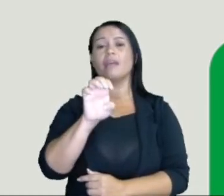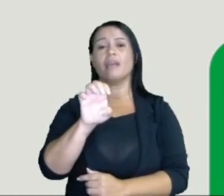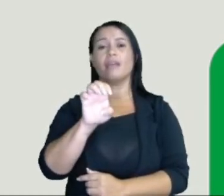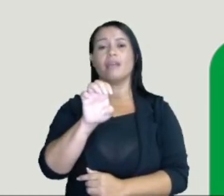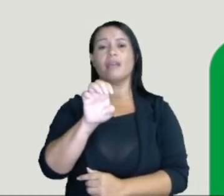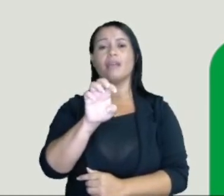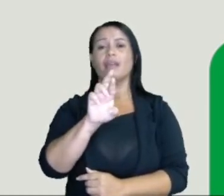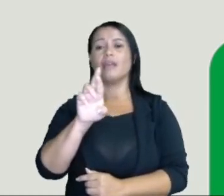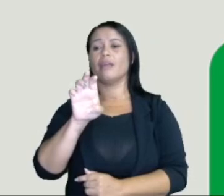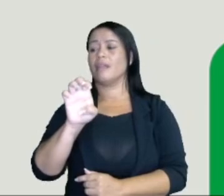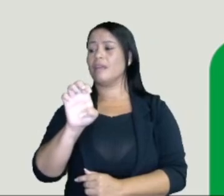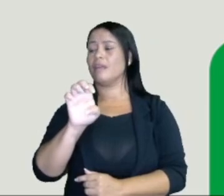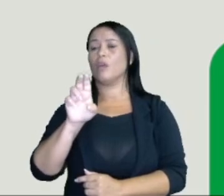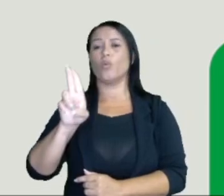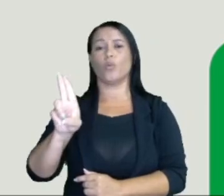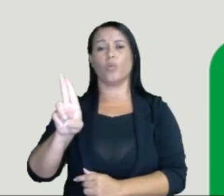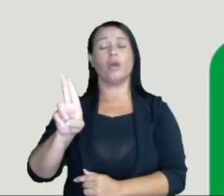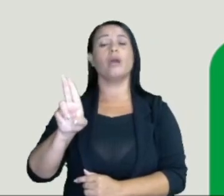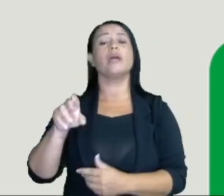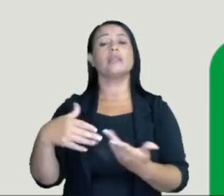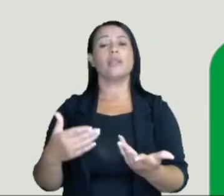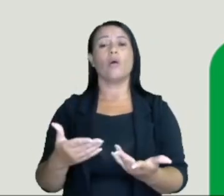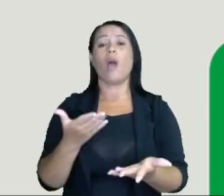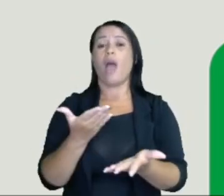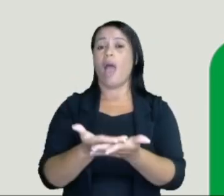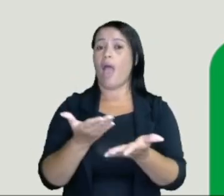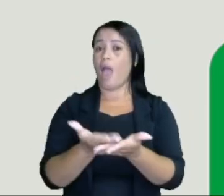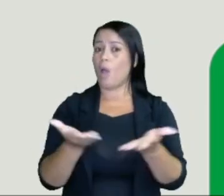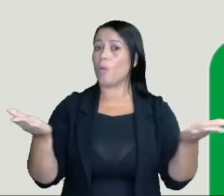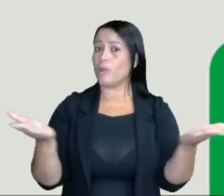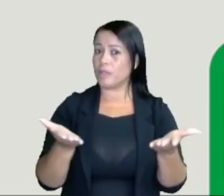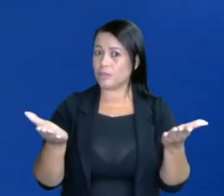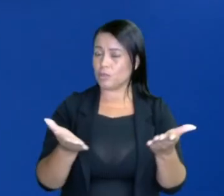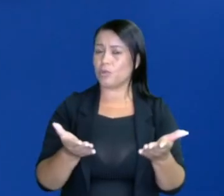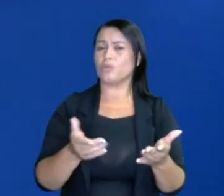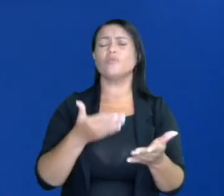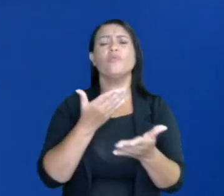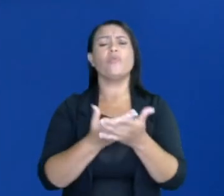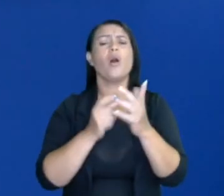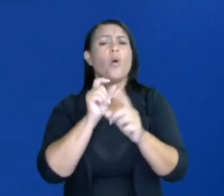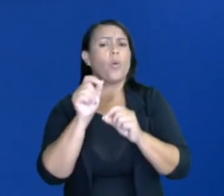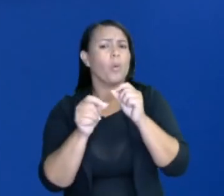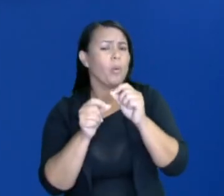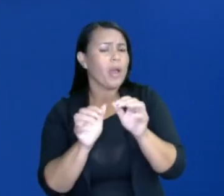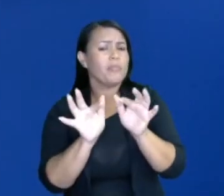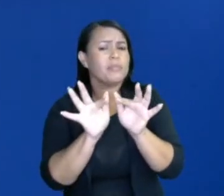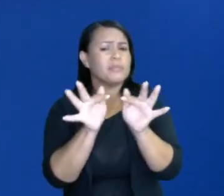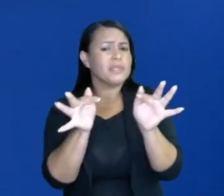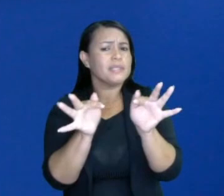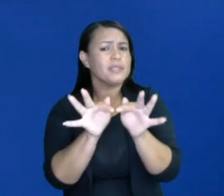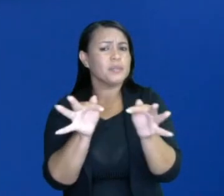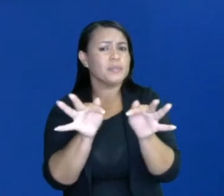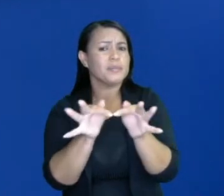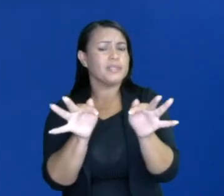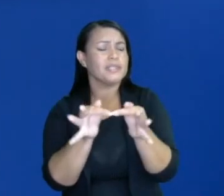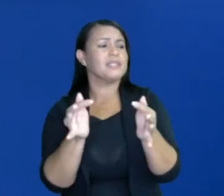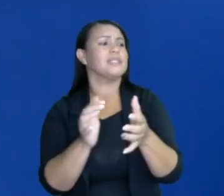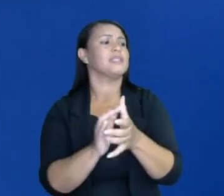R, U. Então, a aula de hoje, gente, foi uma aula, né, bem